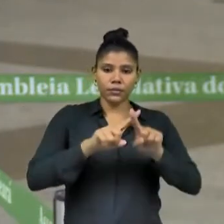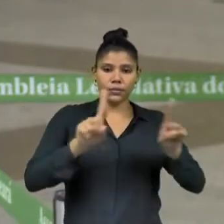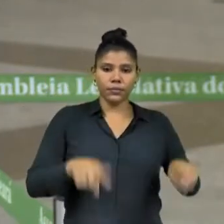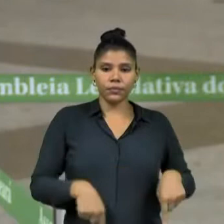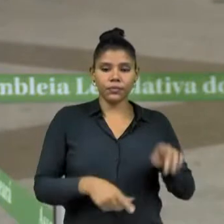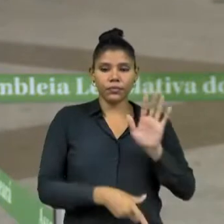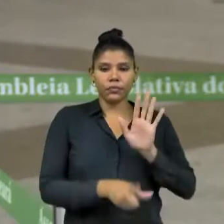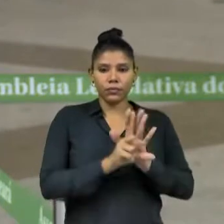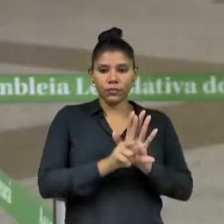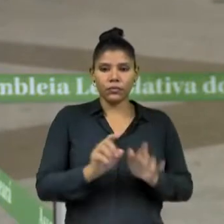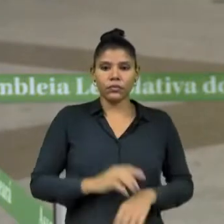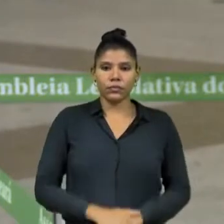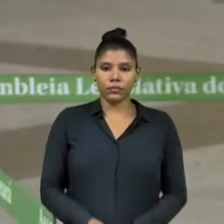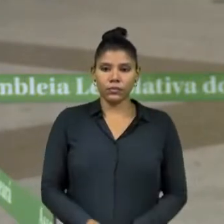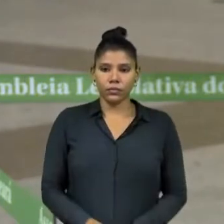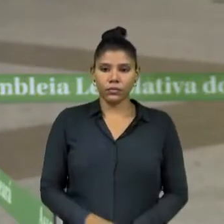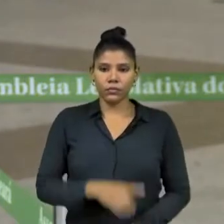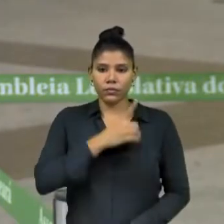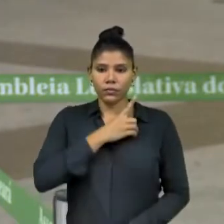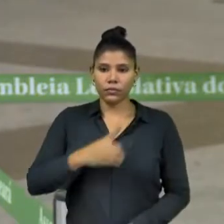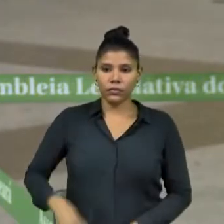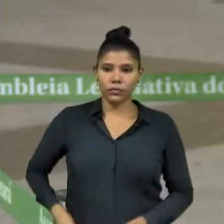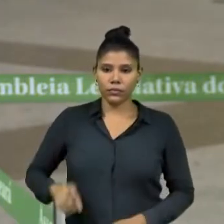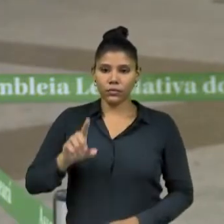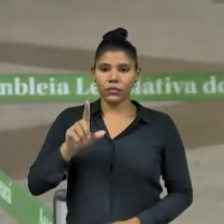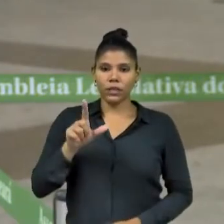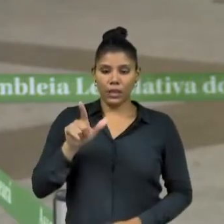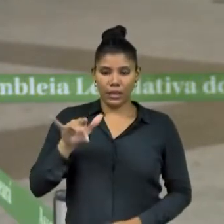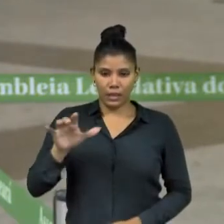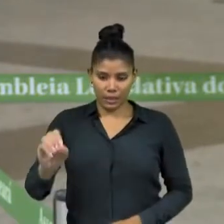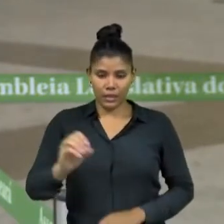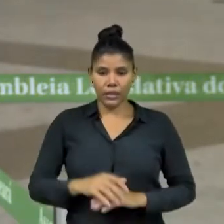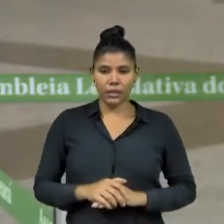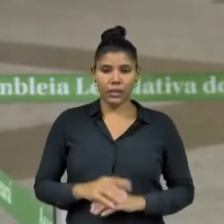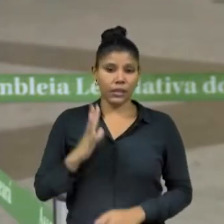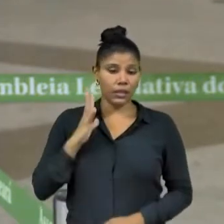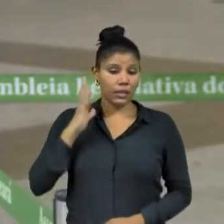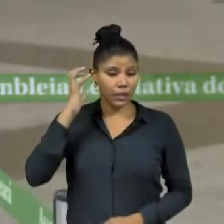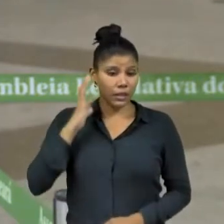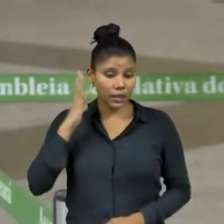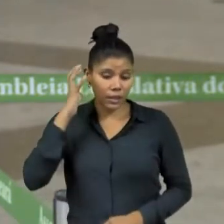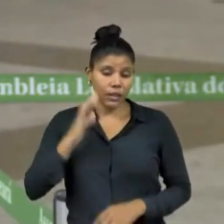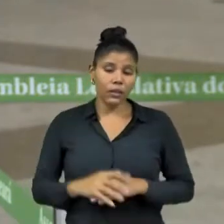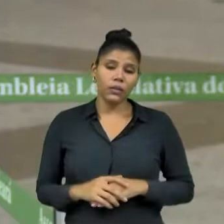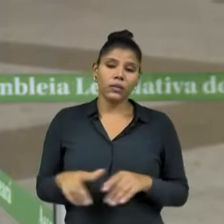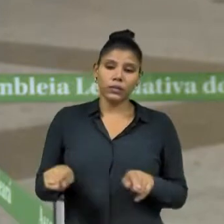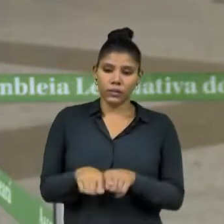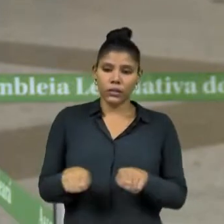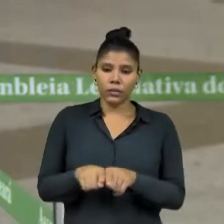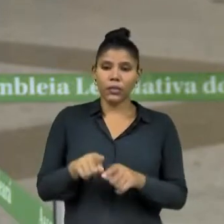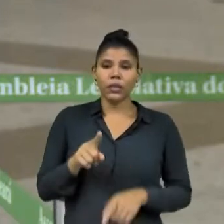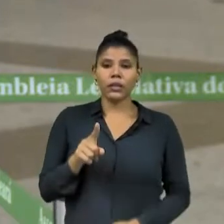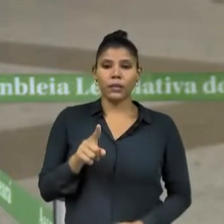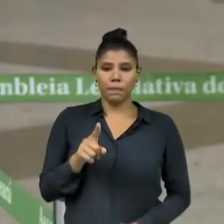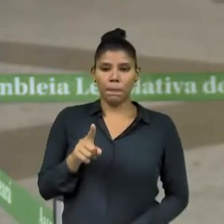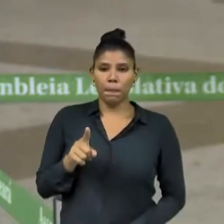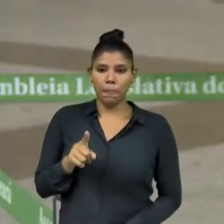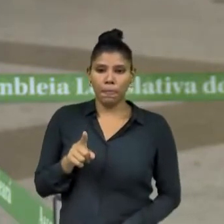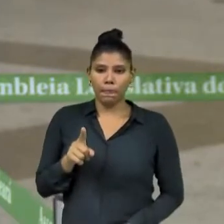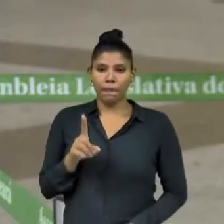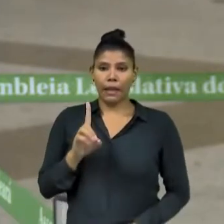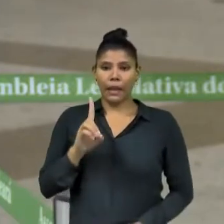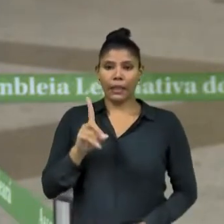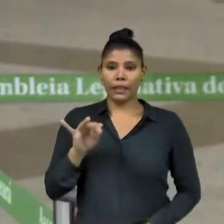votado, deputado Leonardo Araújo, deputado Evandro Leitão e deputado Daniel Oliveira. Vamos aos projetos